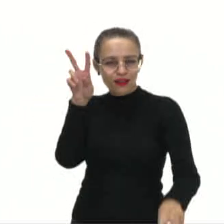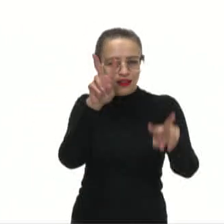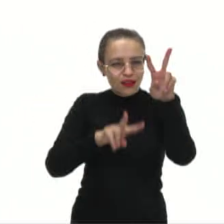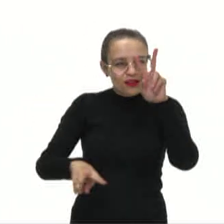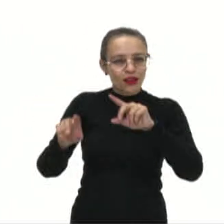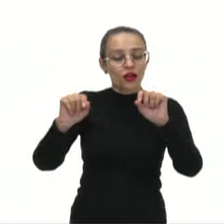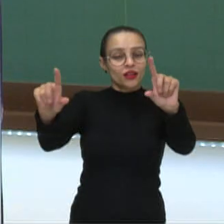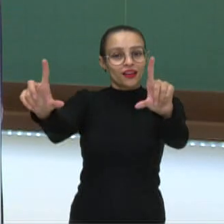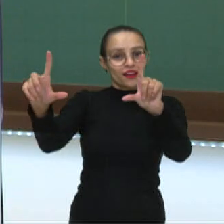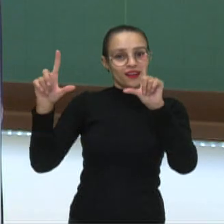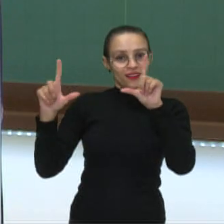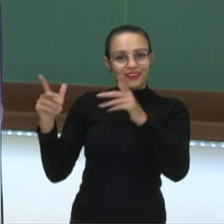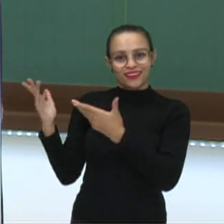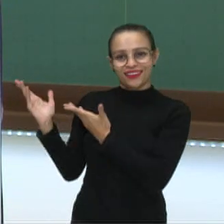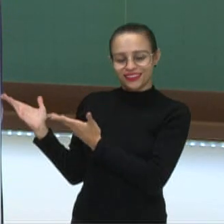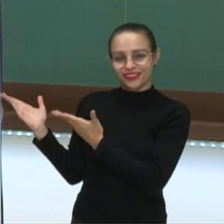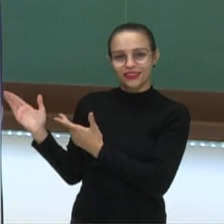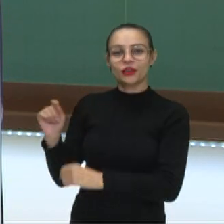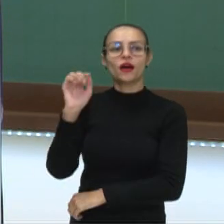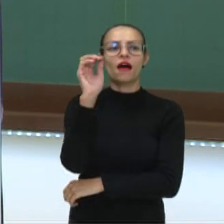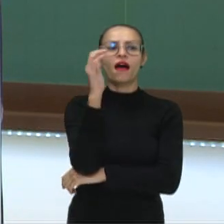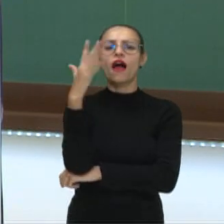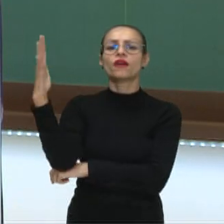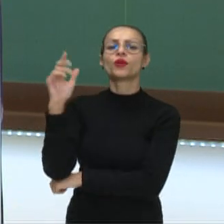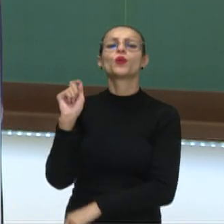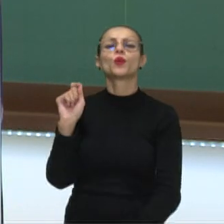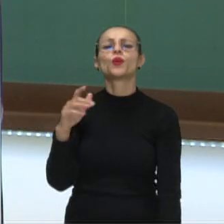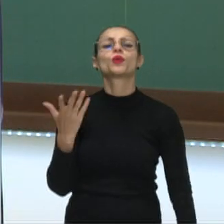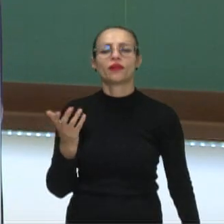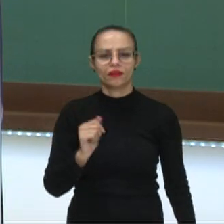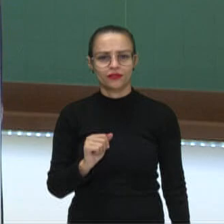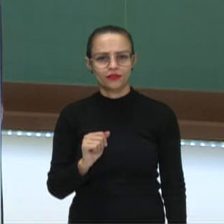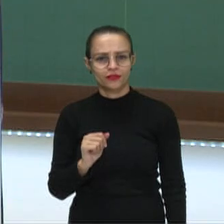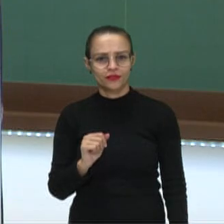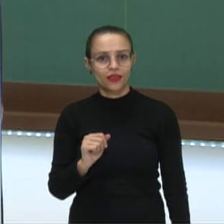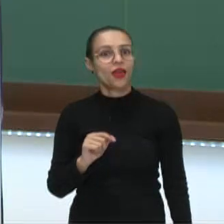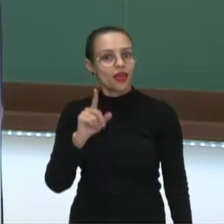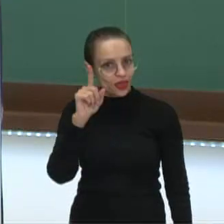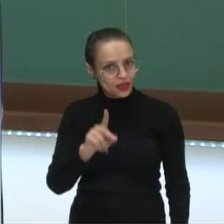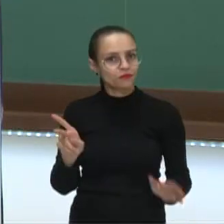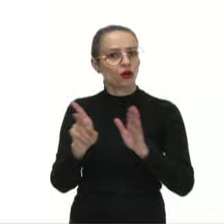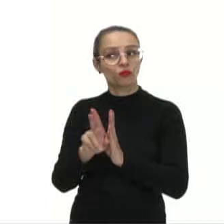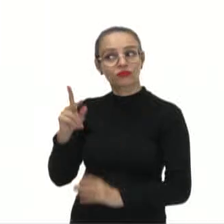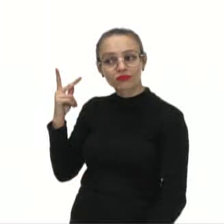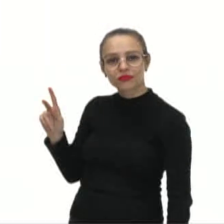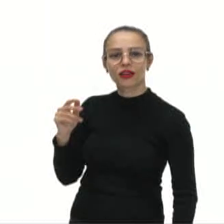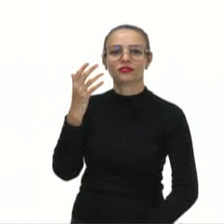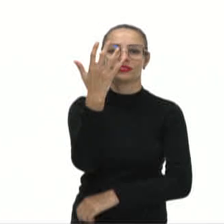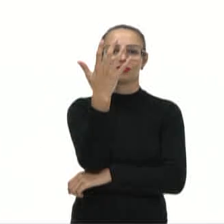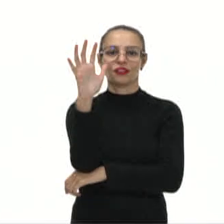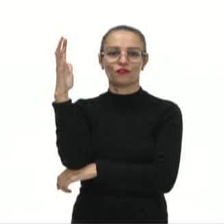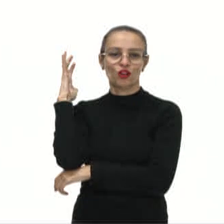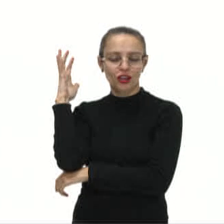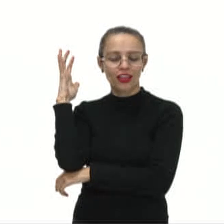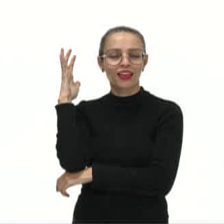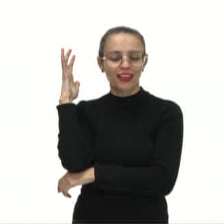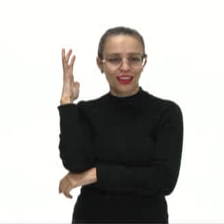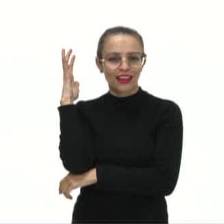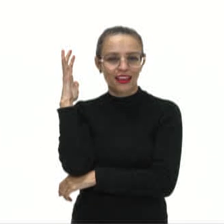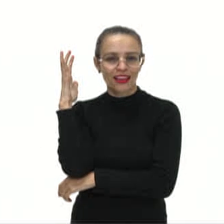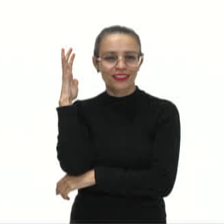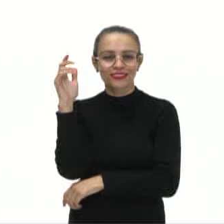no close do cartaz. Que árvores são essas? É dessa floresta que sai o Chapeuzinho Vermelho,